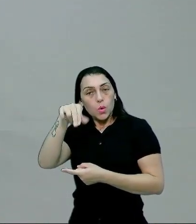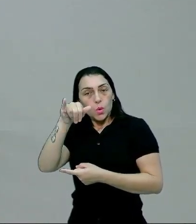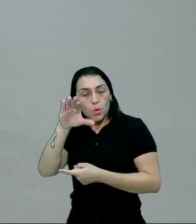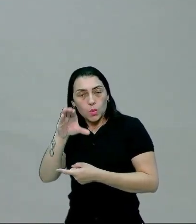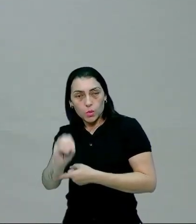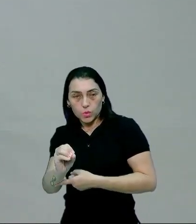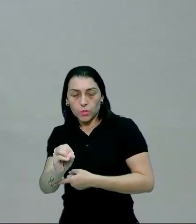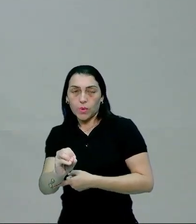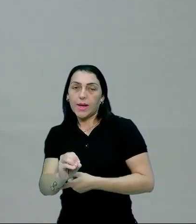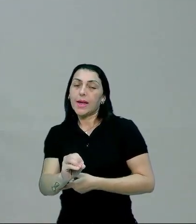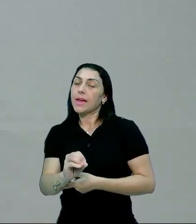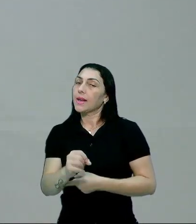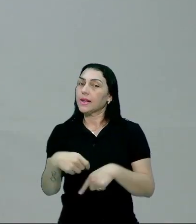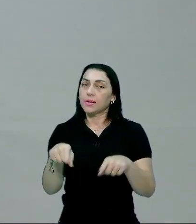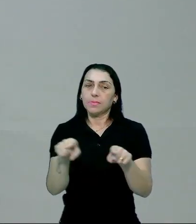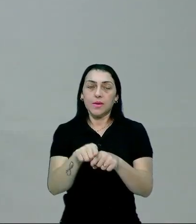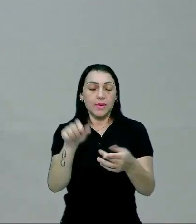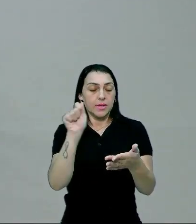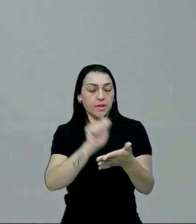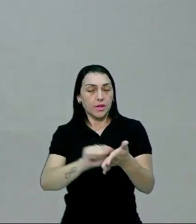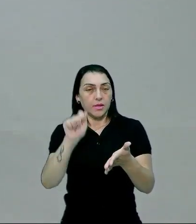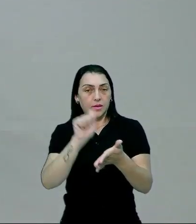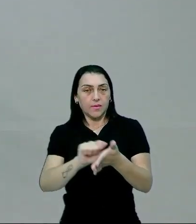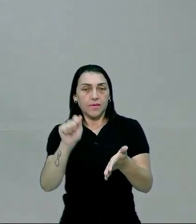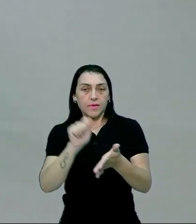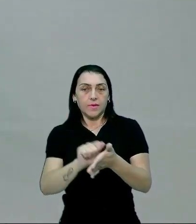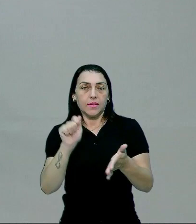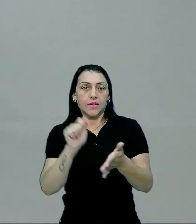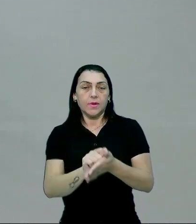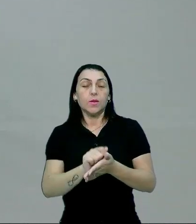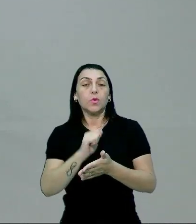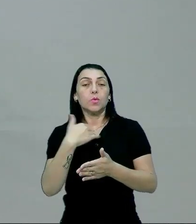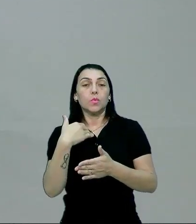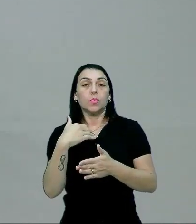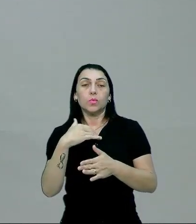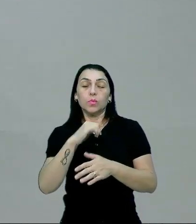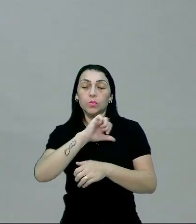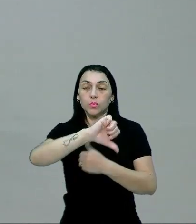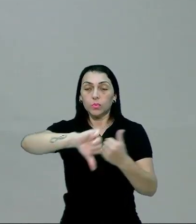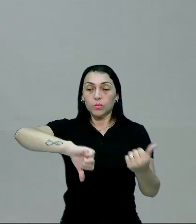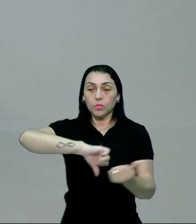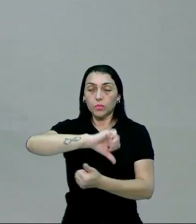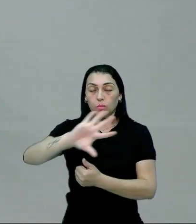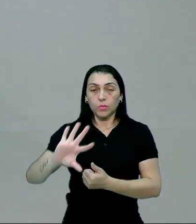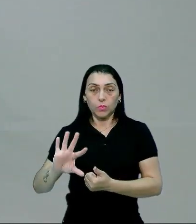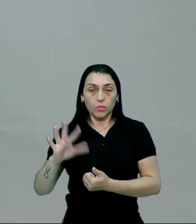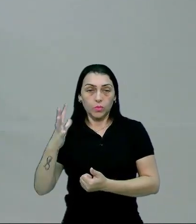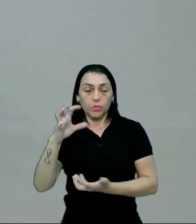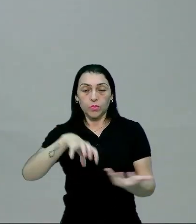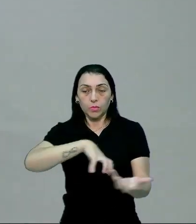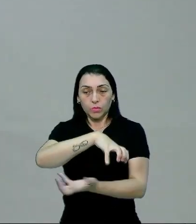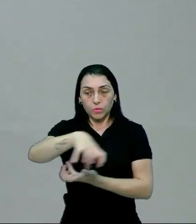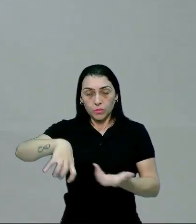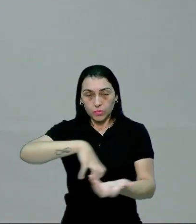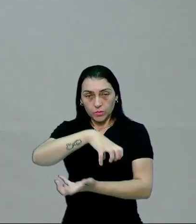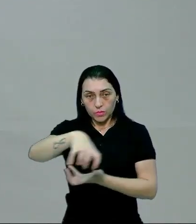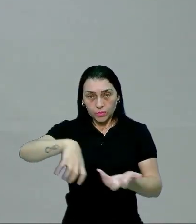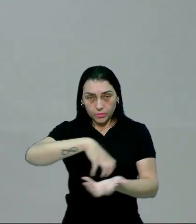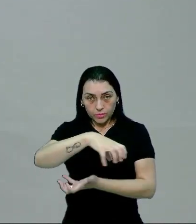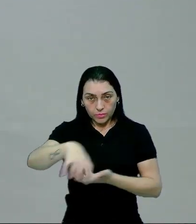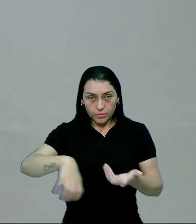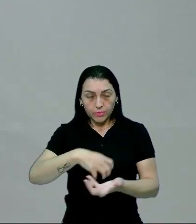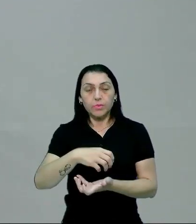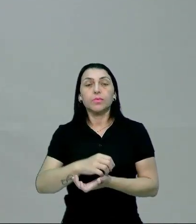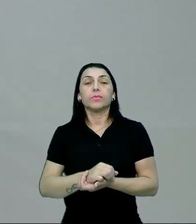Antônio Gramsci, ele simplesmente escreveu que em um processo de revolução, ou seja, que em um processo